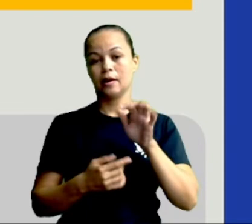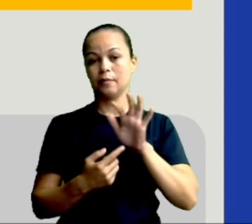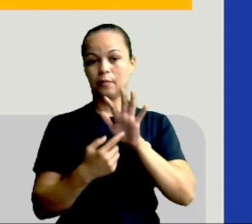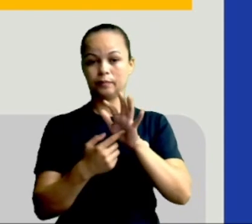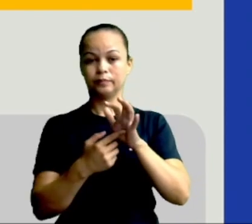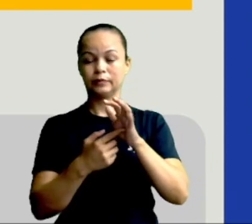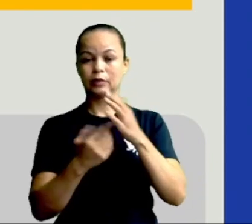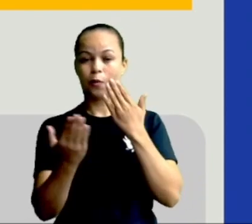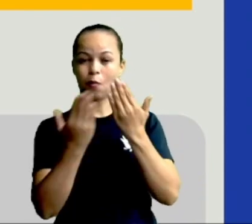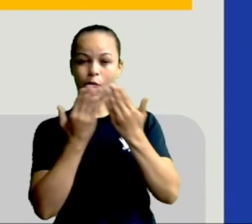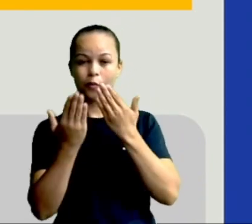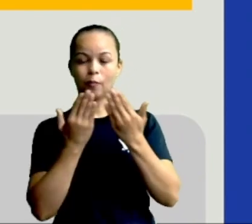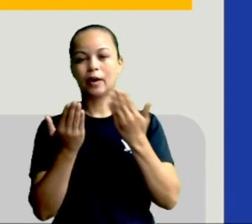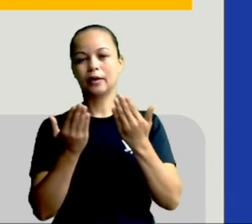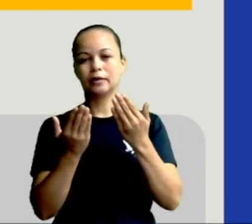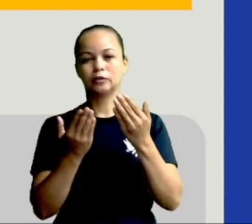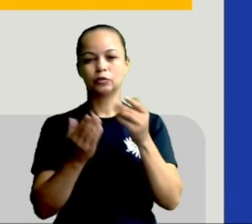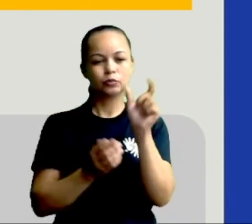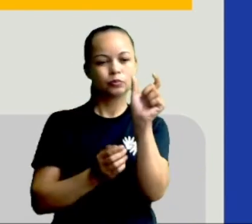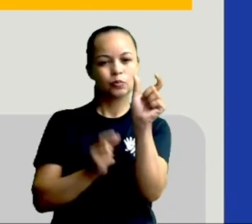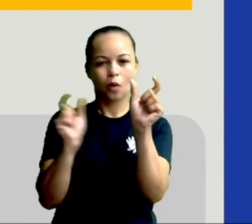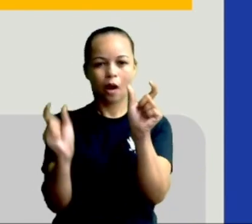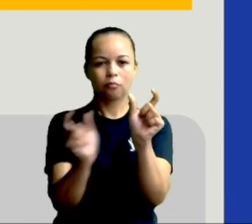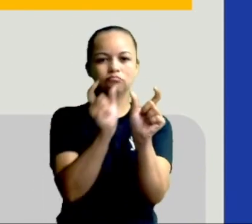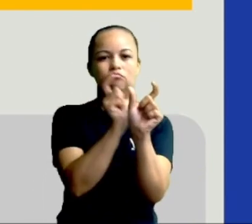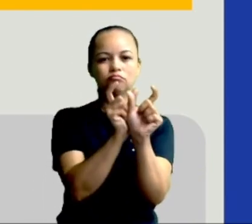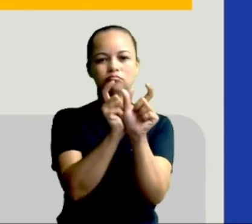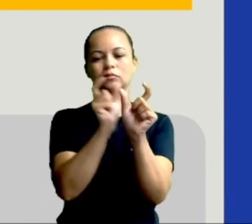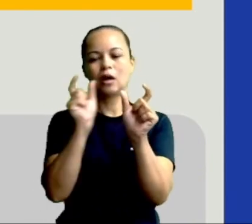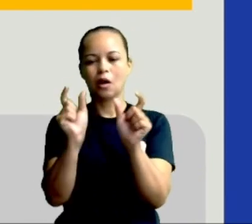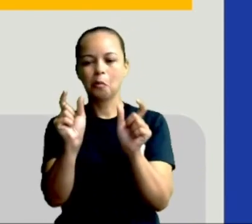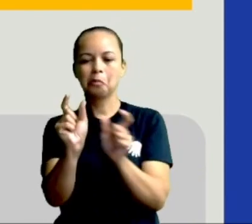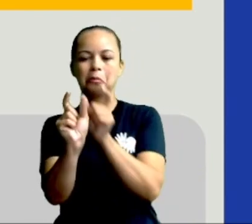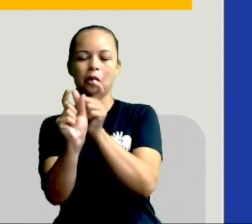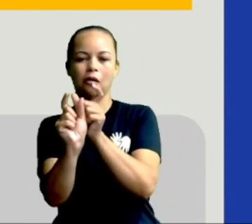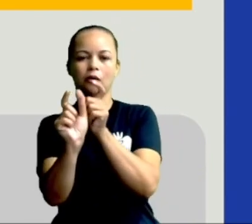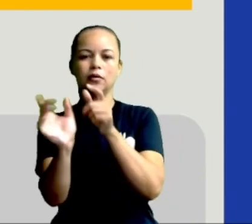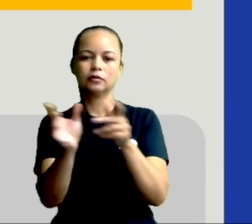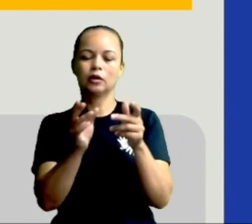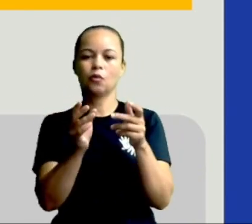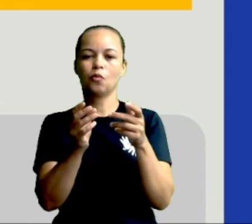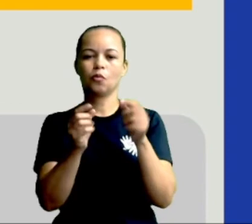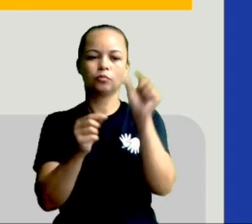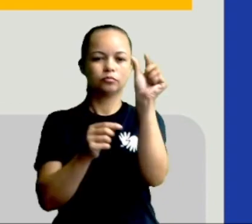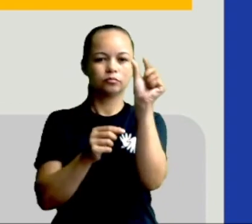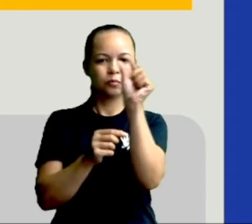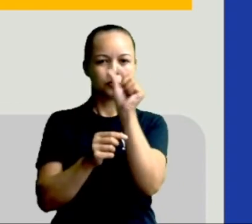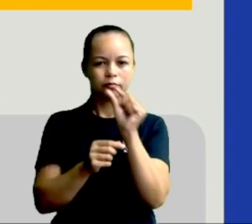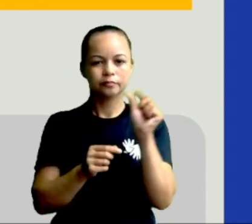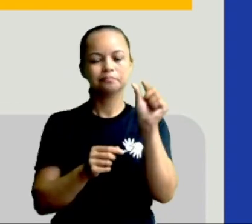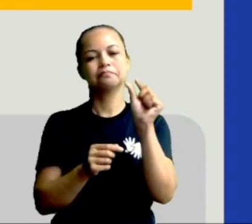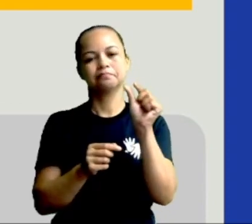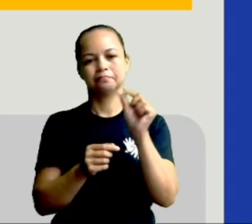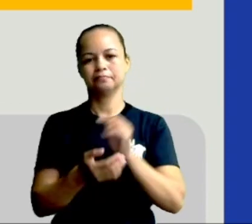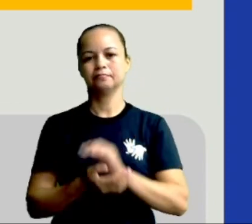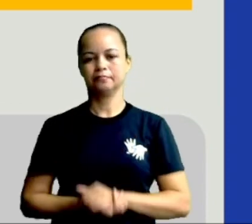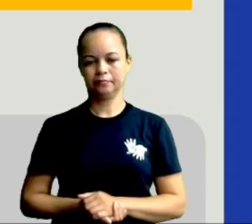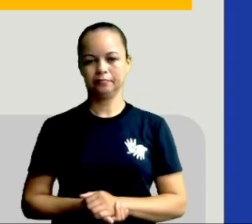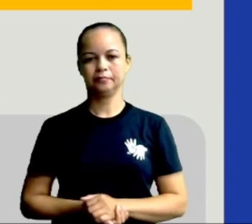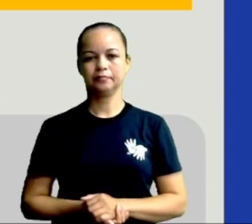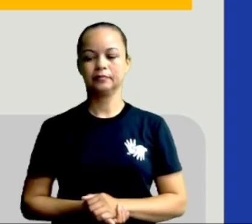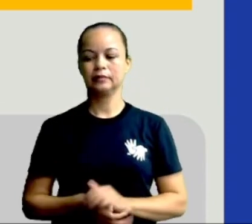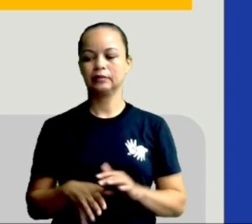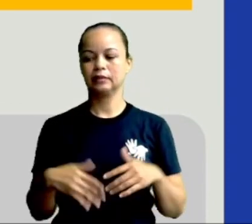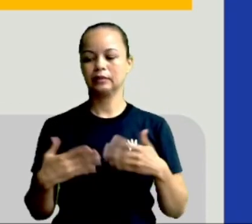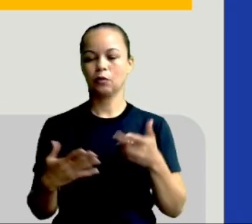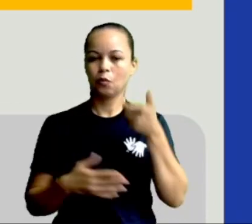delas, colocando uma sobre a outra ou contando os quadradinhos na malha quadriculada, tá?